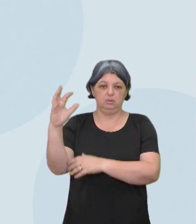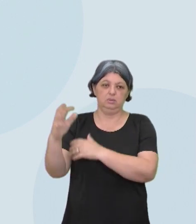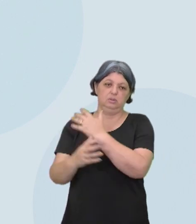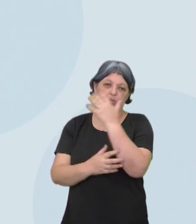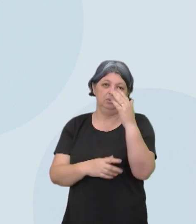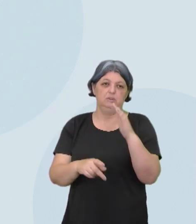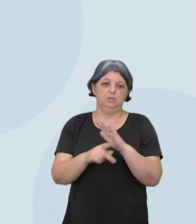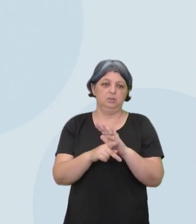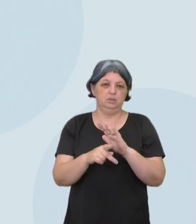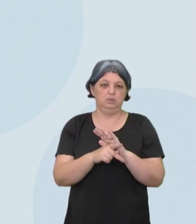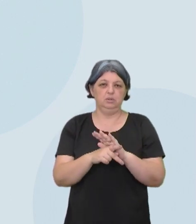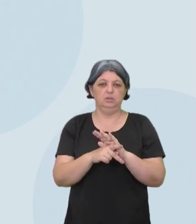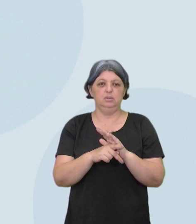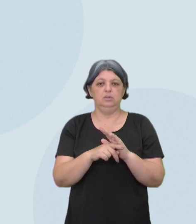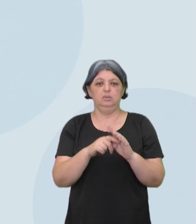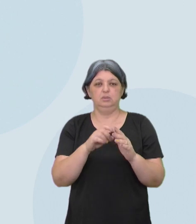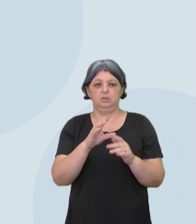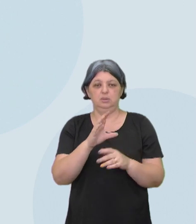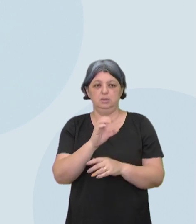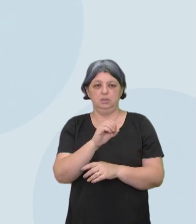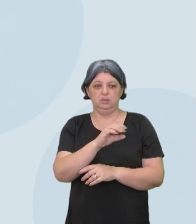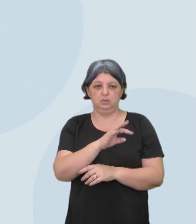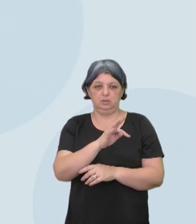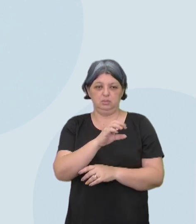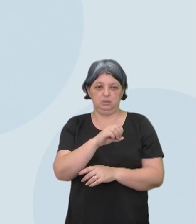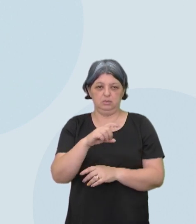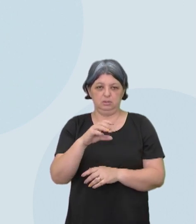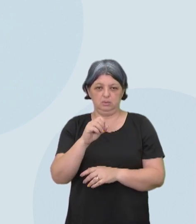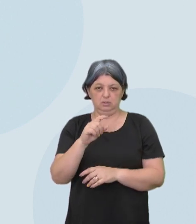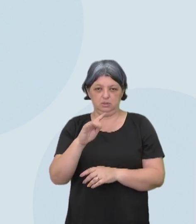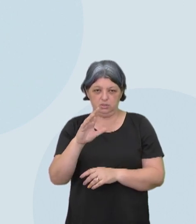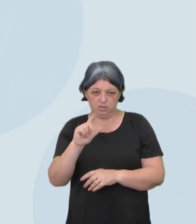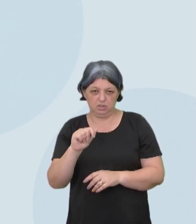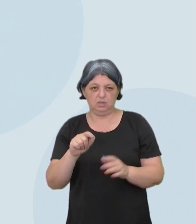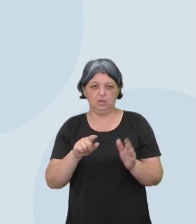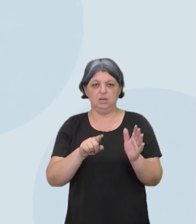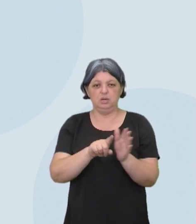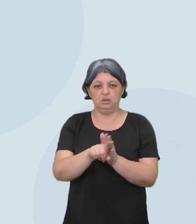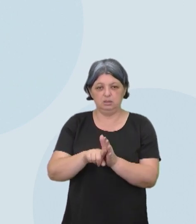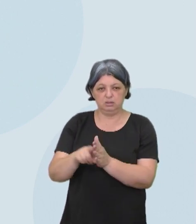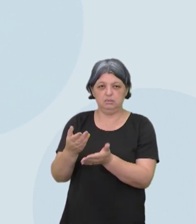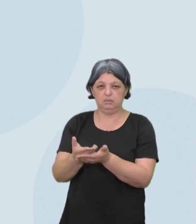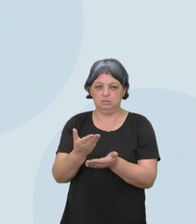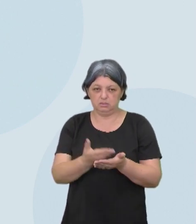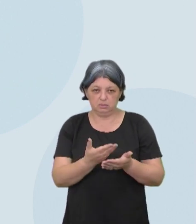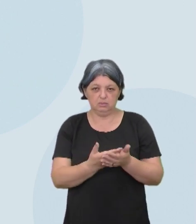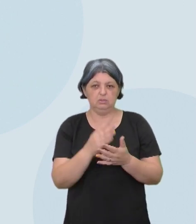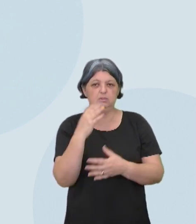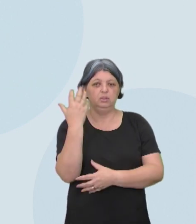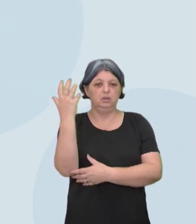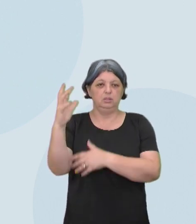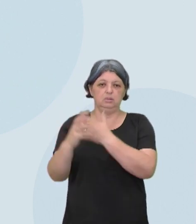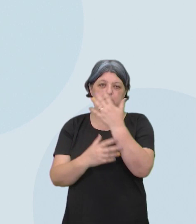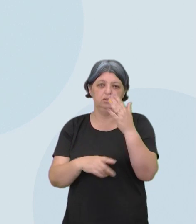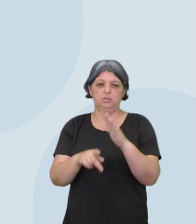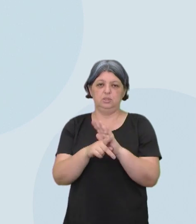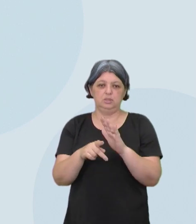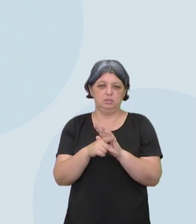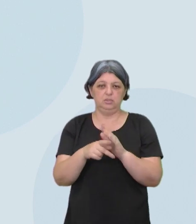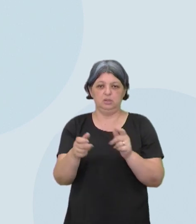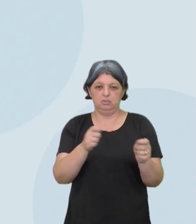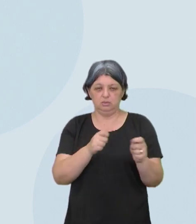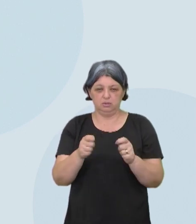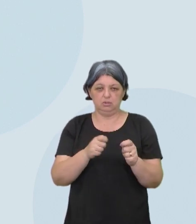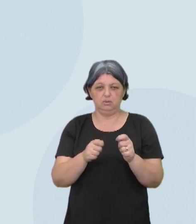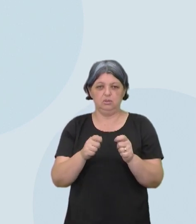biológico. E na aula de hoje a gente vai para a atividade 5 fazer então esse apanhado geral a respeito de